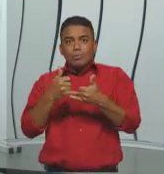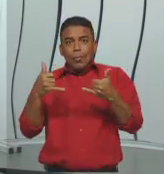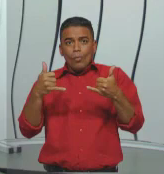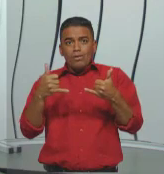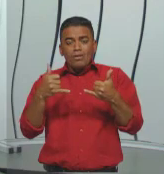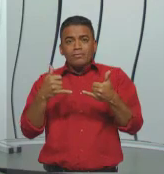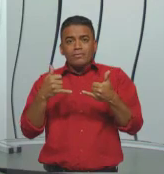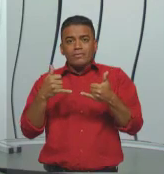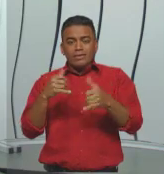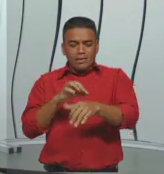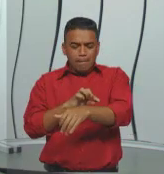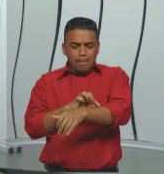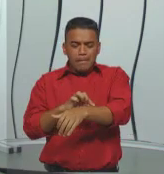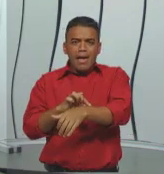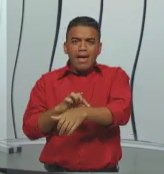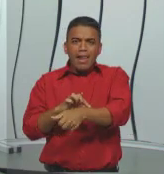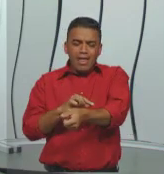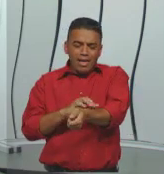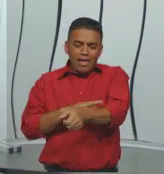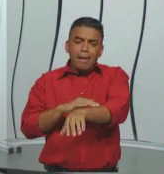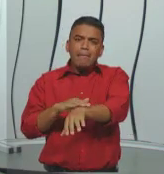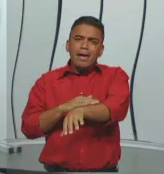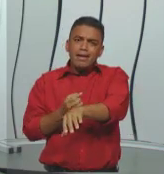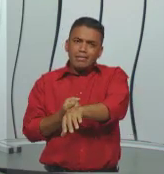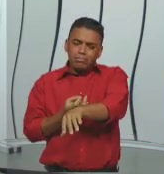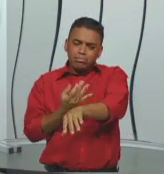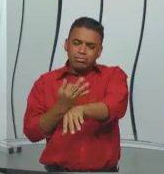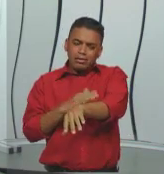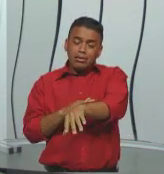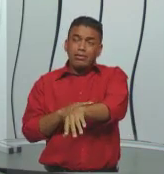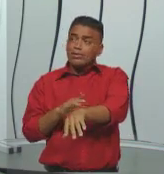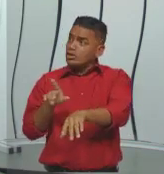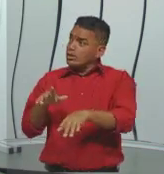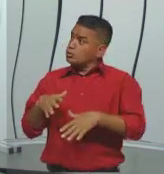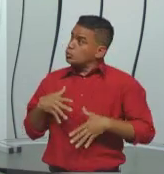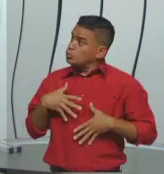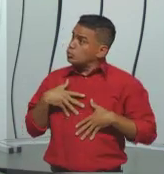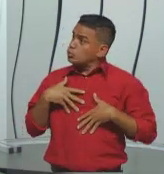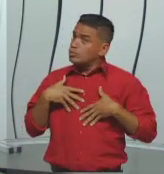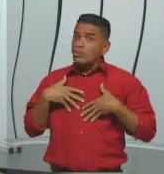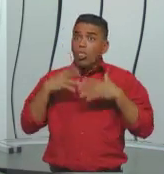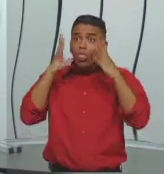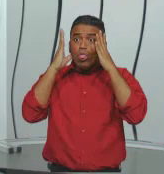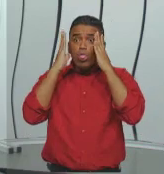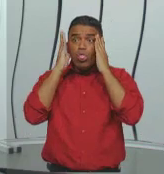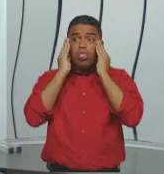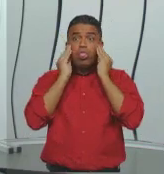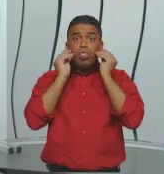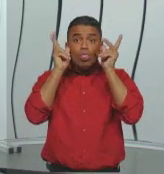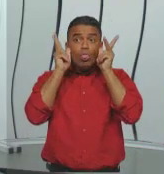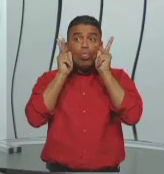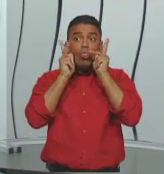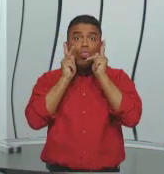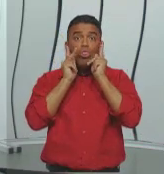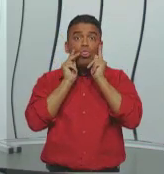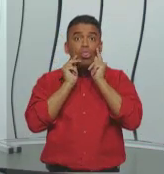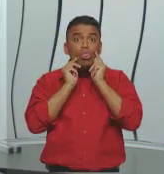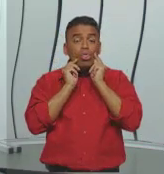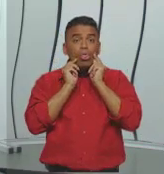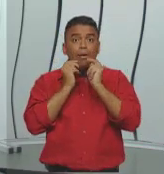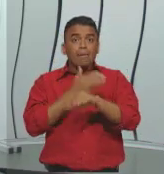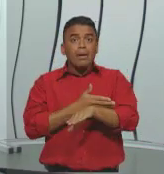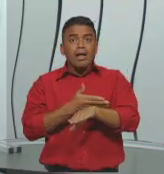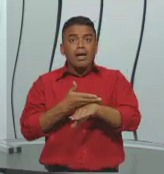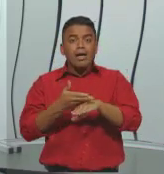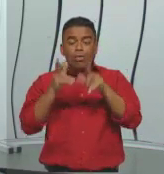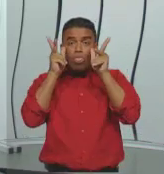principalmente na região da pele. Aí tem pessoas que falam assim, não, você levou um susto tão grande que você ficou pálido. Essa palidez é porque os seus vasos